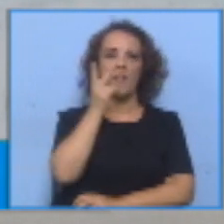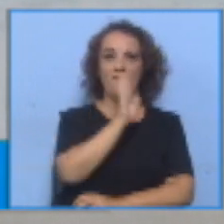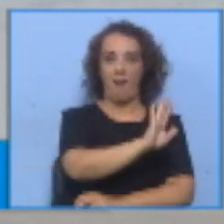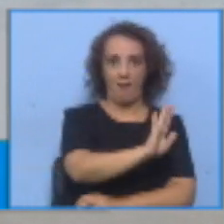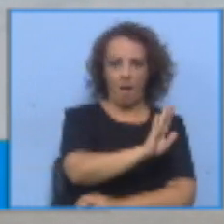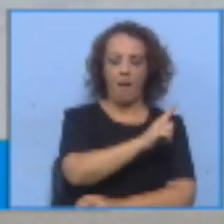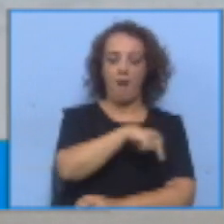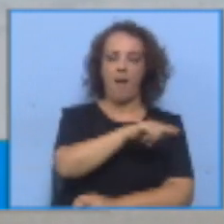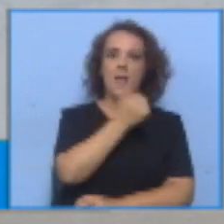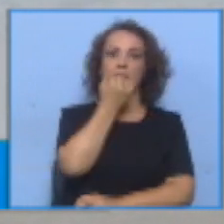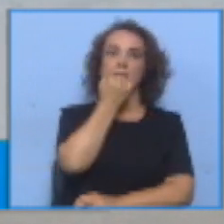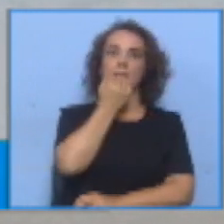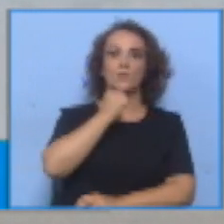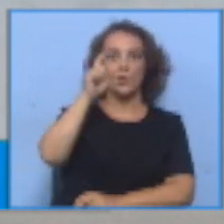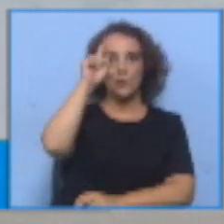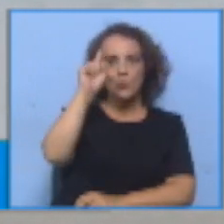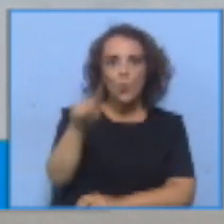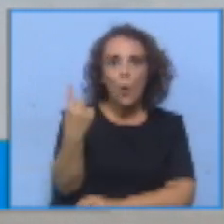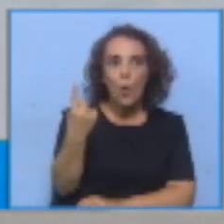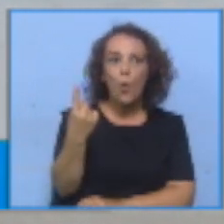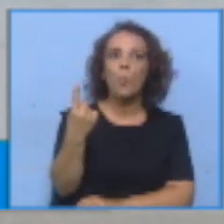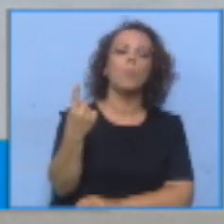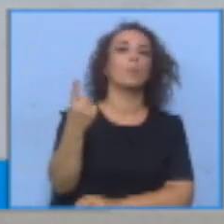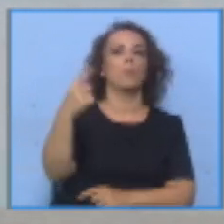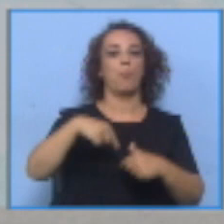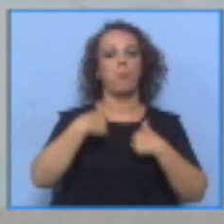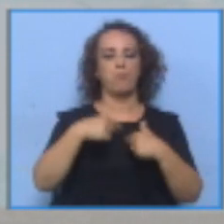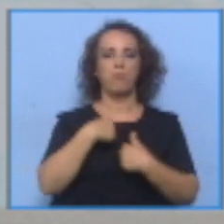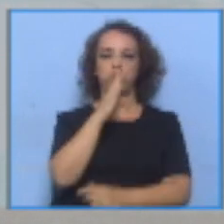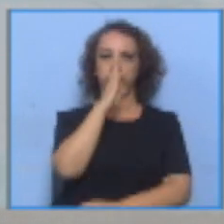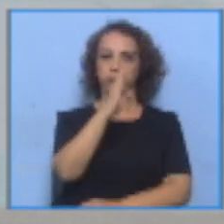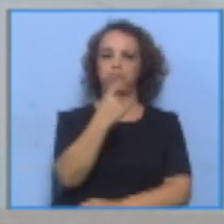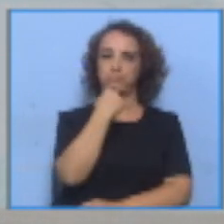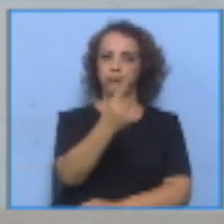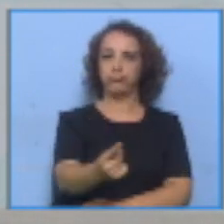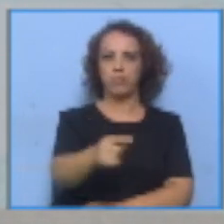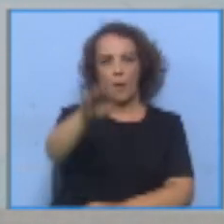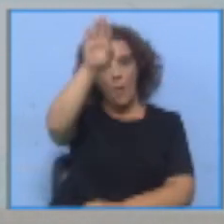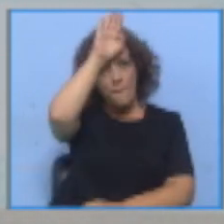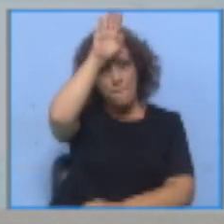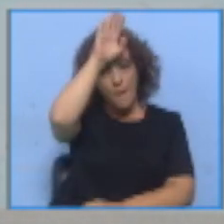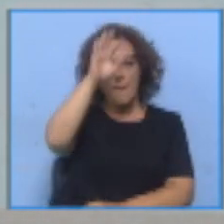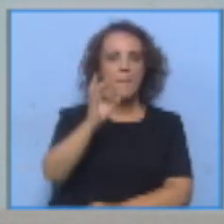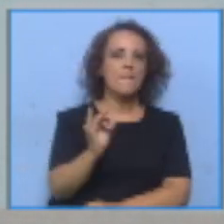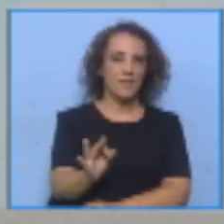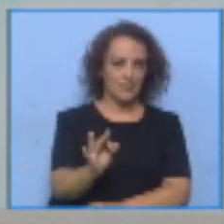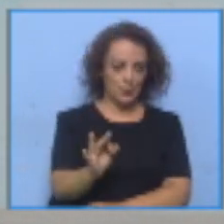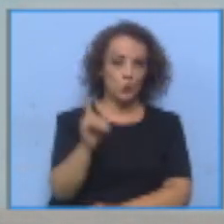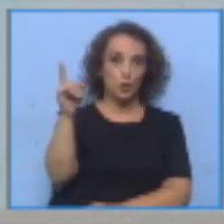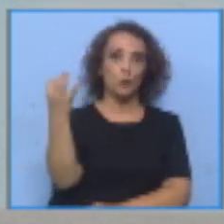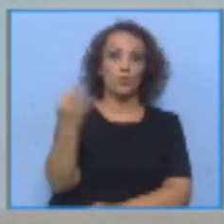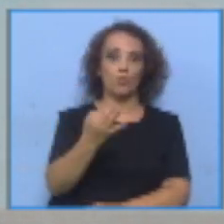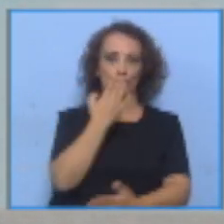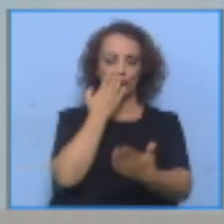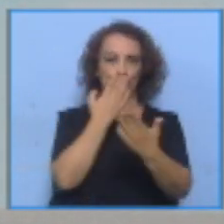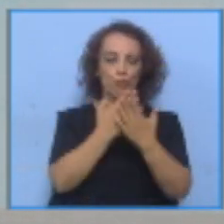alegria que receberam essa notícia da boca do Papa Francisco, precisamente no encontro que ele teve com os